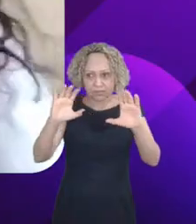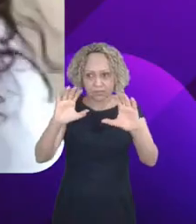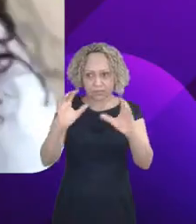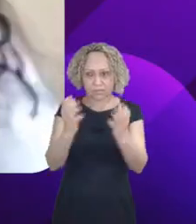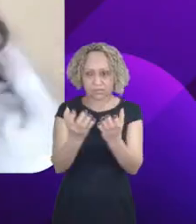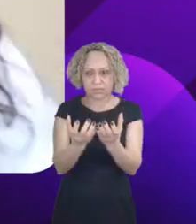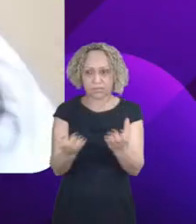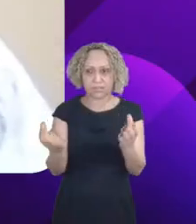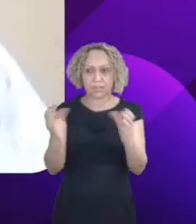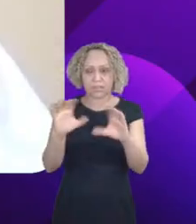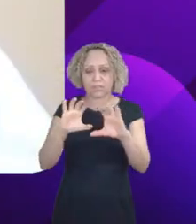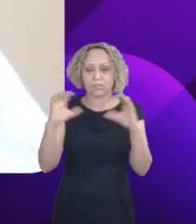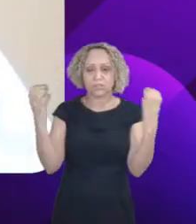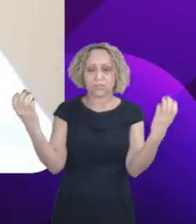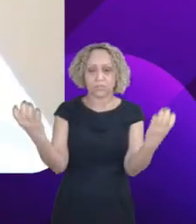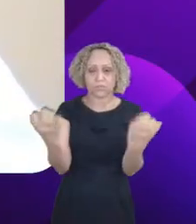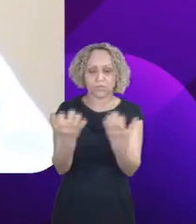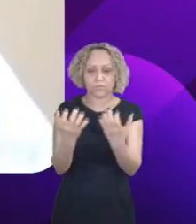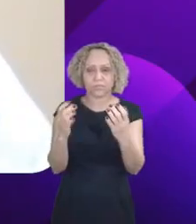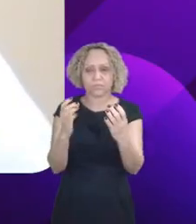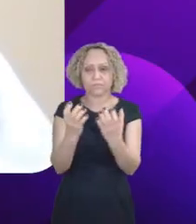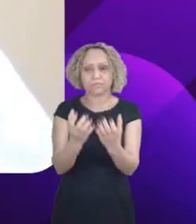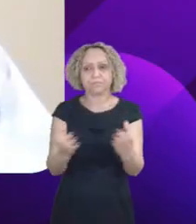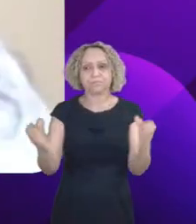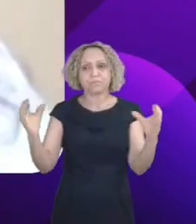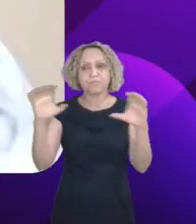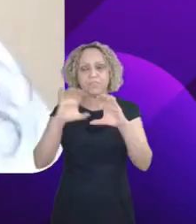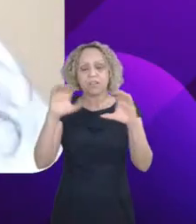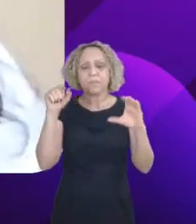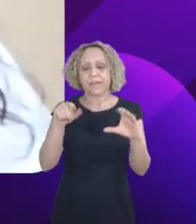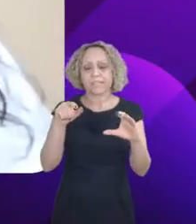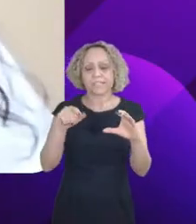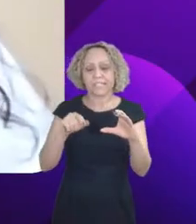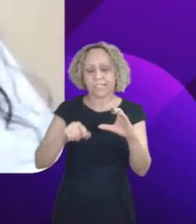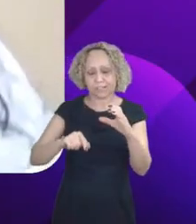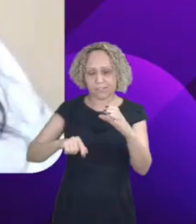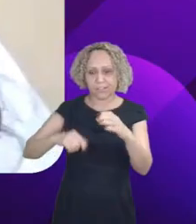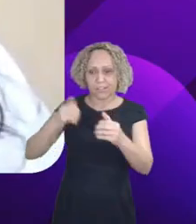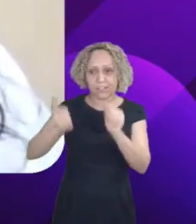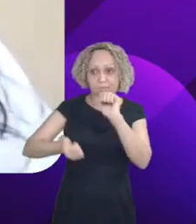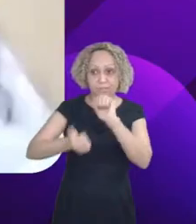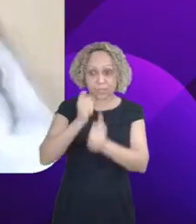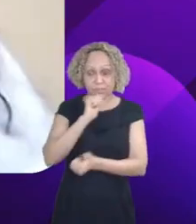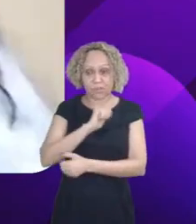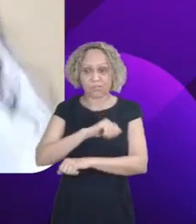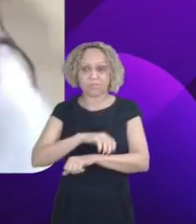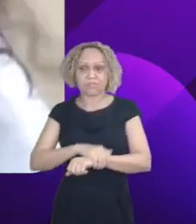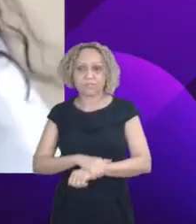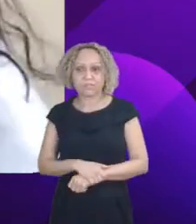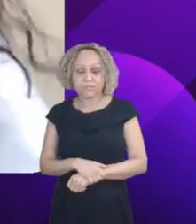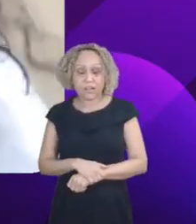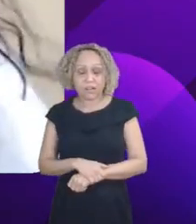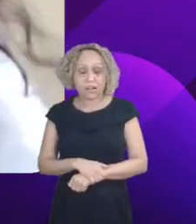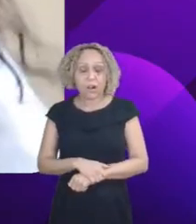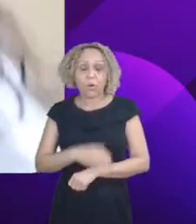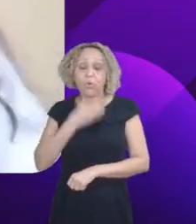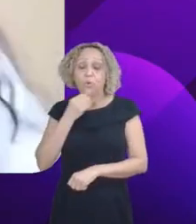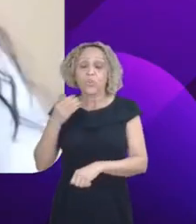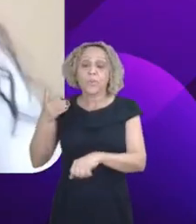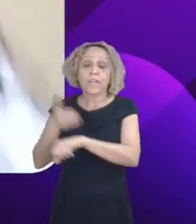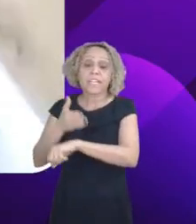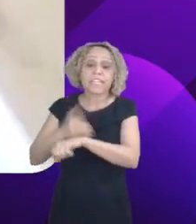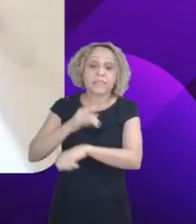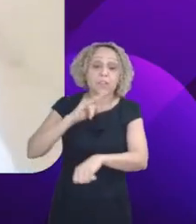e, naturalmente, essas mulheres começaram a assistir os jogos de futebol ao lado da Ronda Maria da Penha, ao lado de